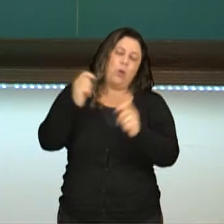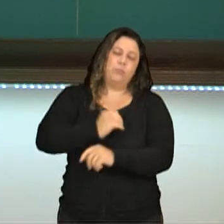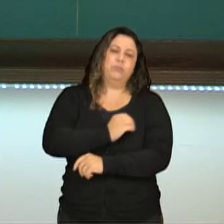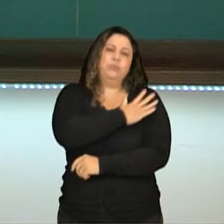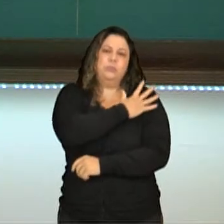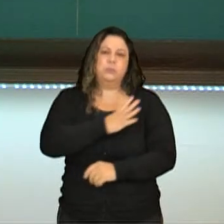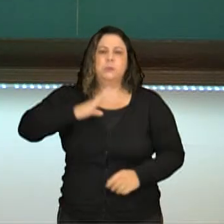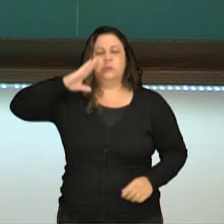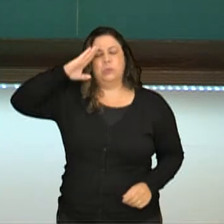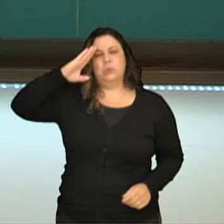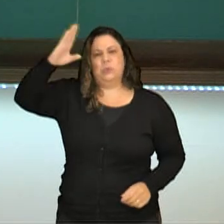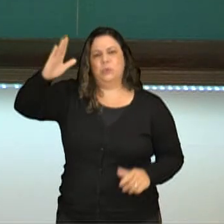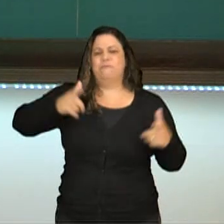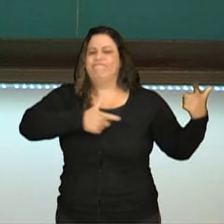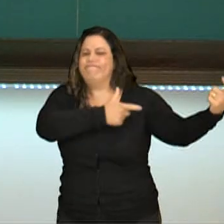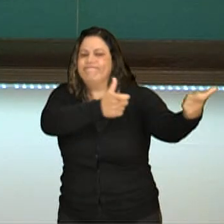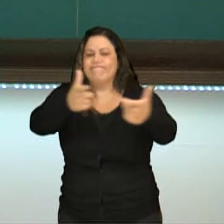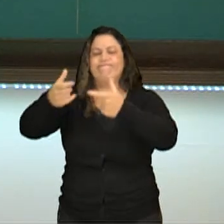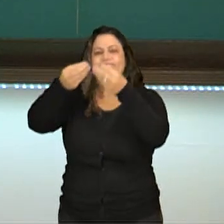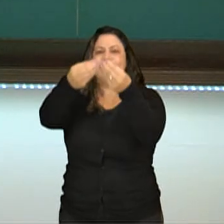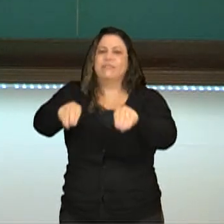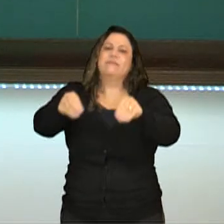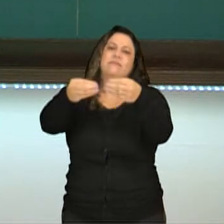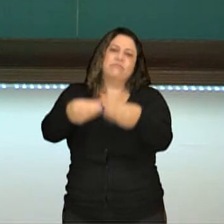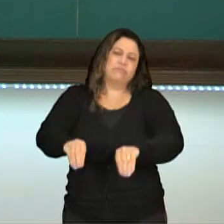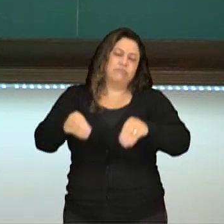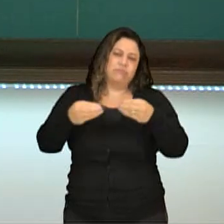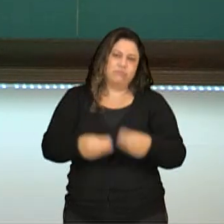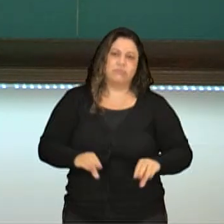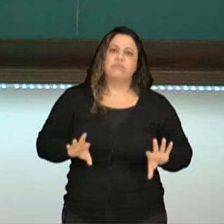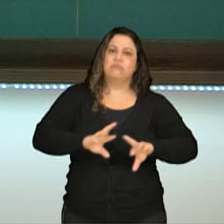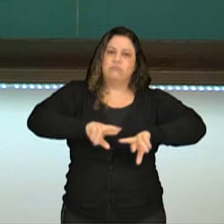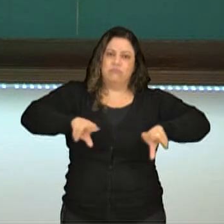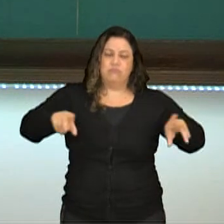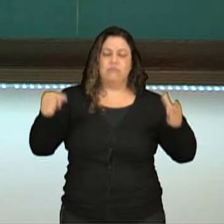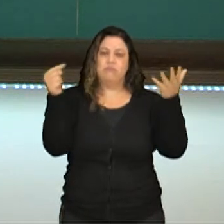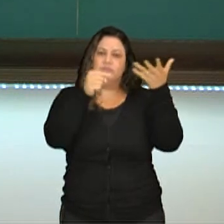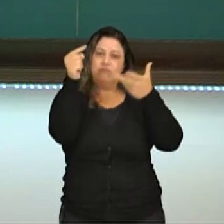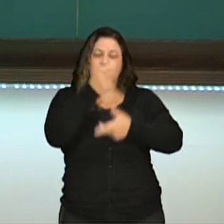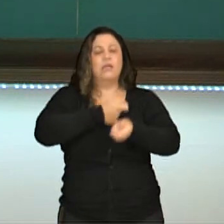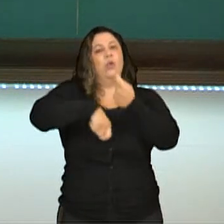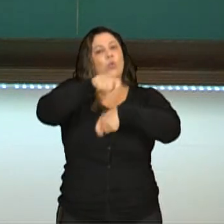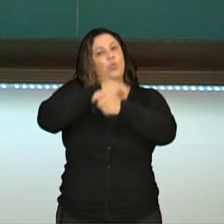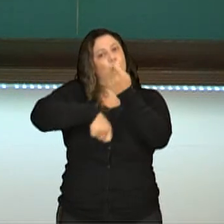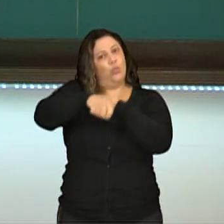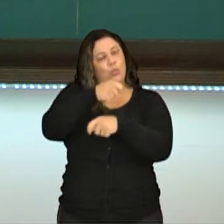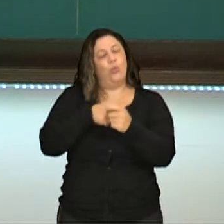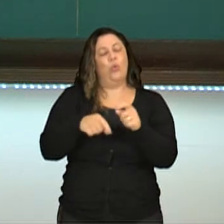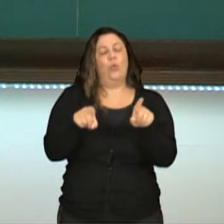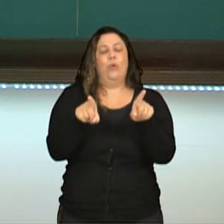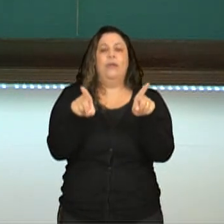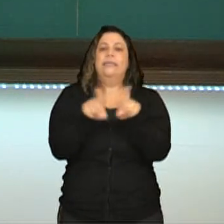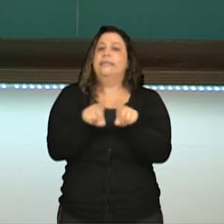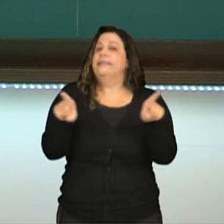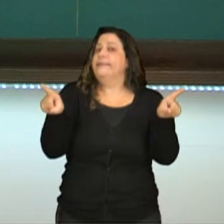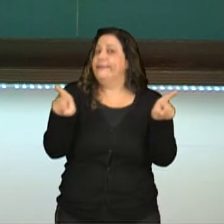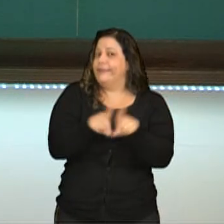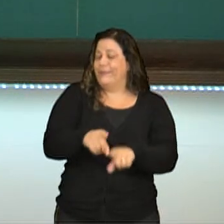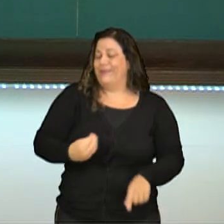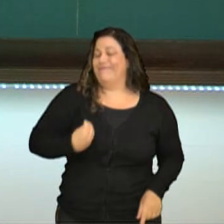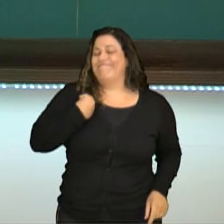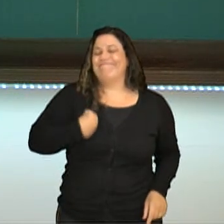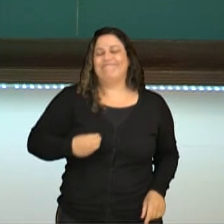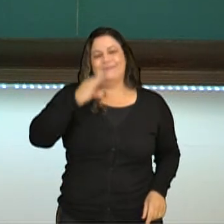uma guerra traz muitos e muitos prejuízos. E não só os prejuízos econômicos, como os prejuízos nas vidas